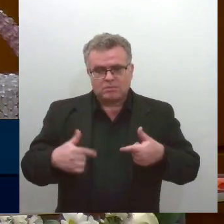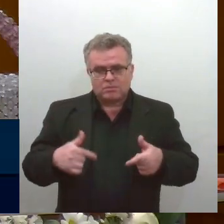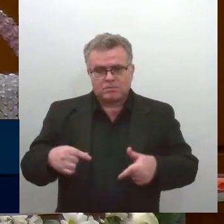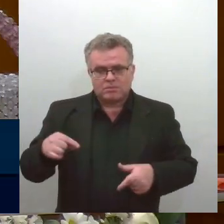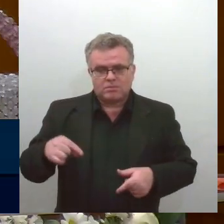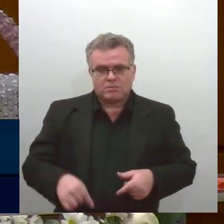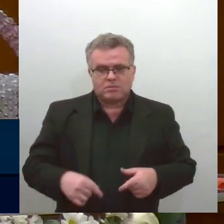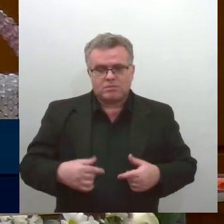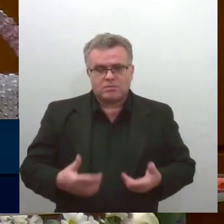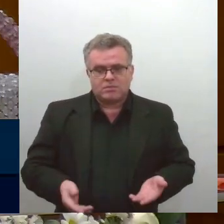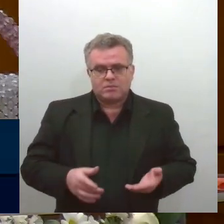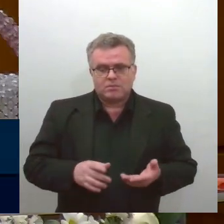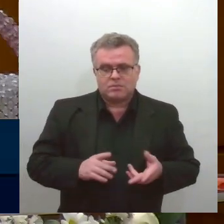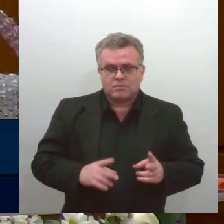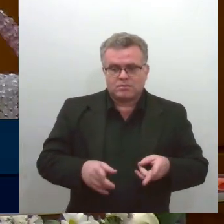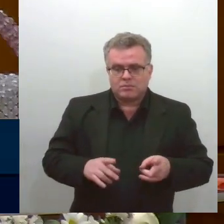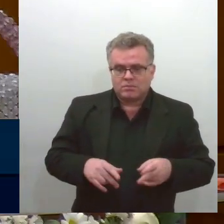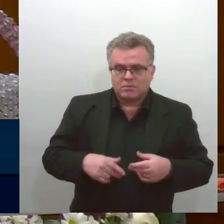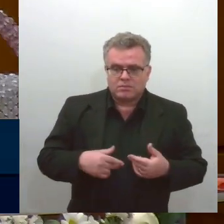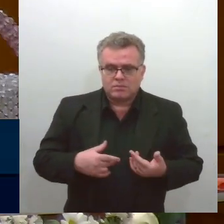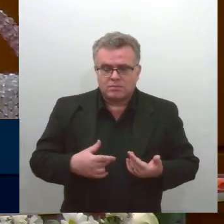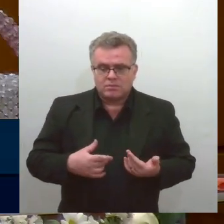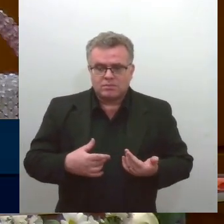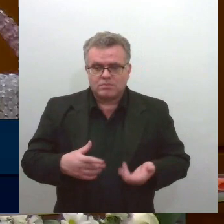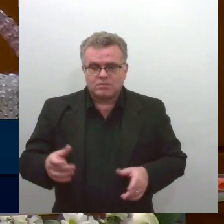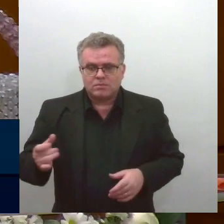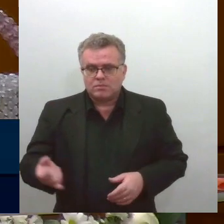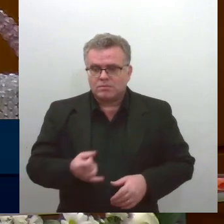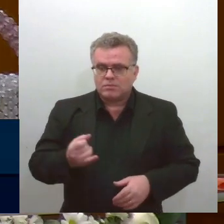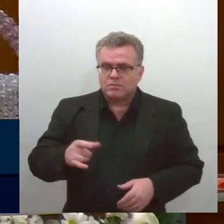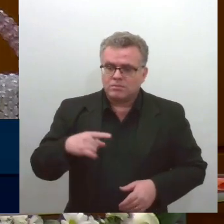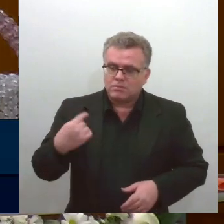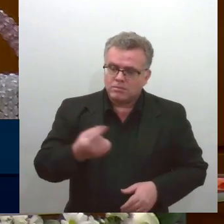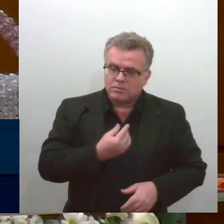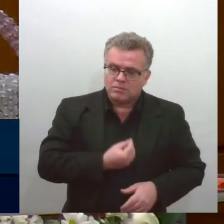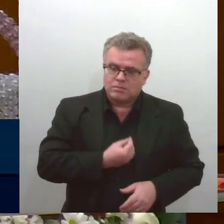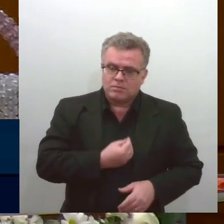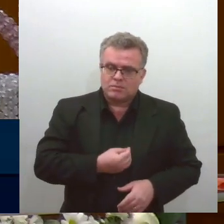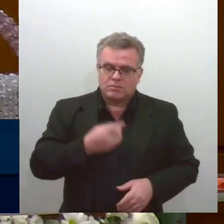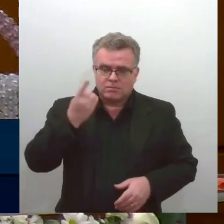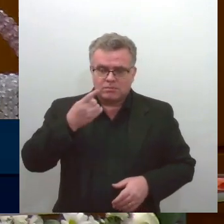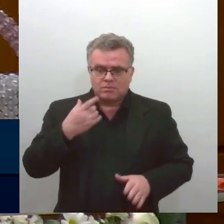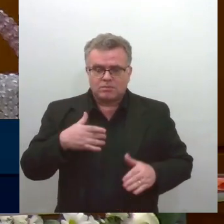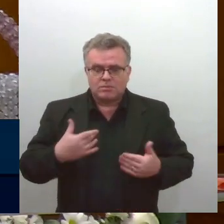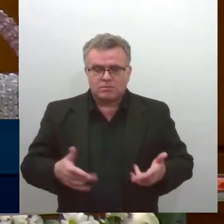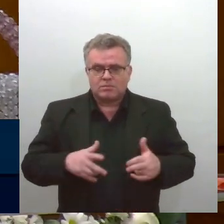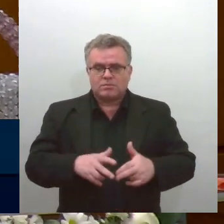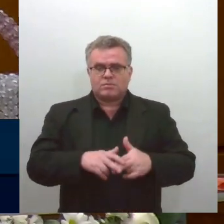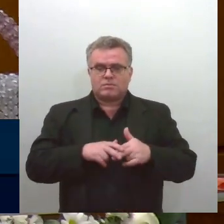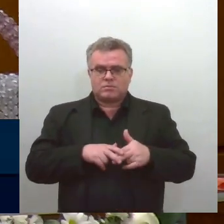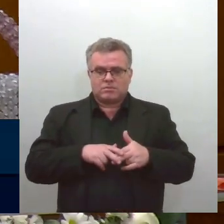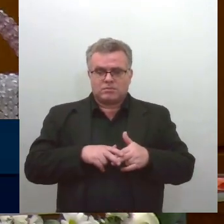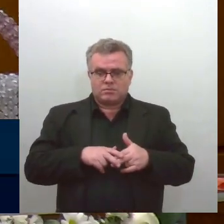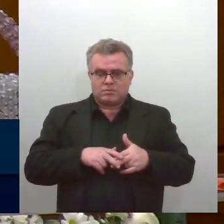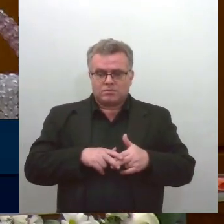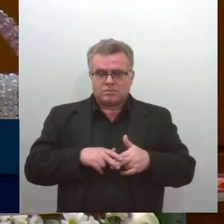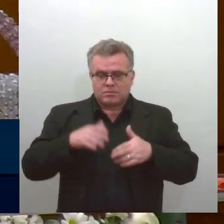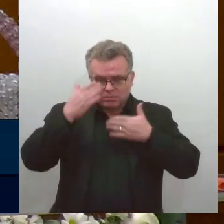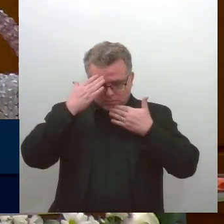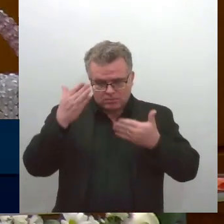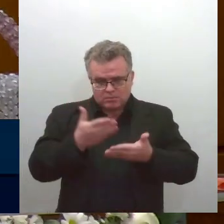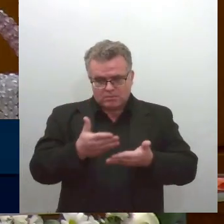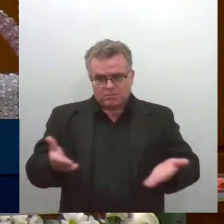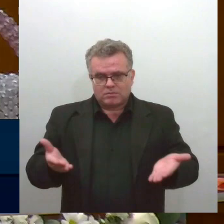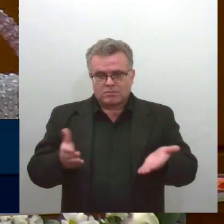tão importante para nós parlamentares. Então, é isso. Agradecer, parabenizar pelo trabalho